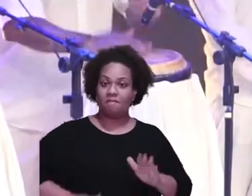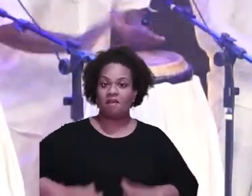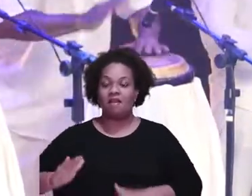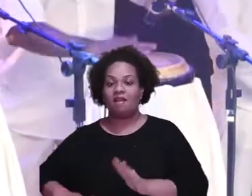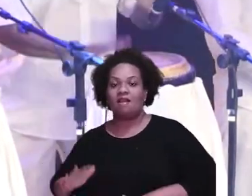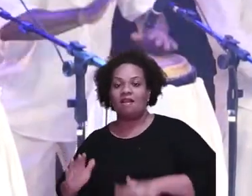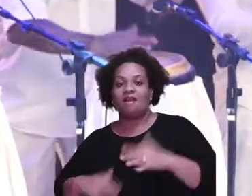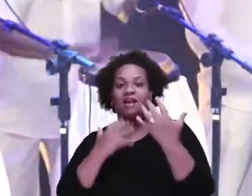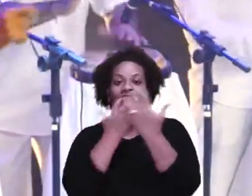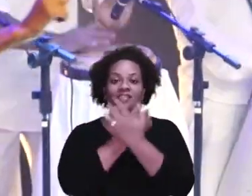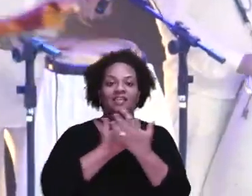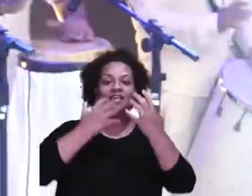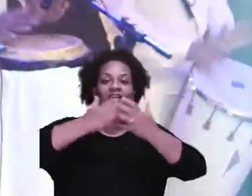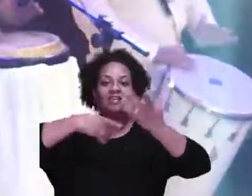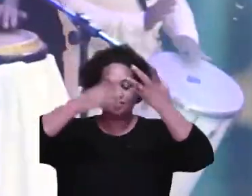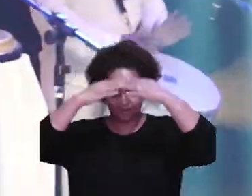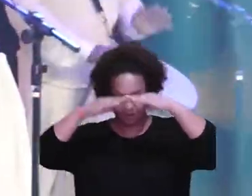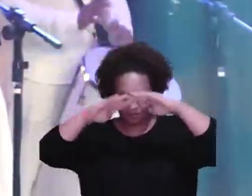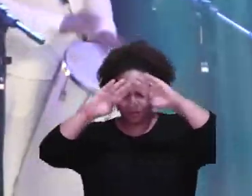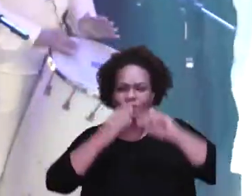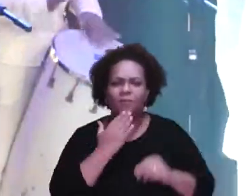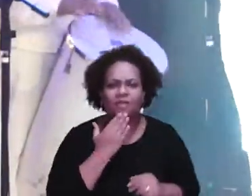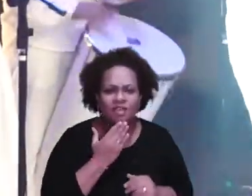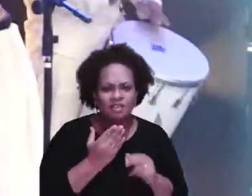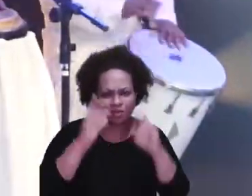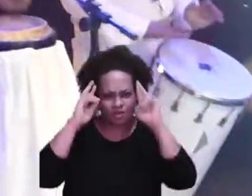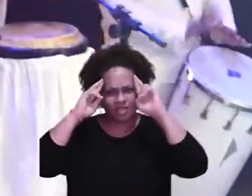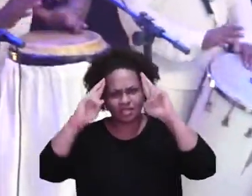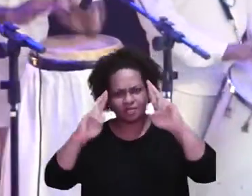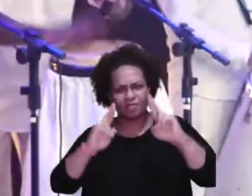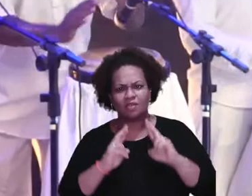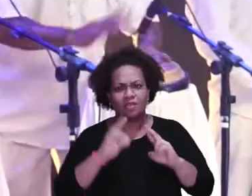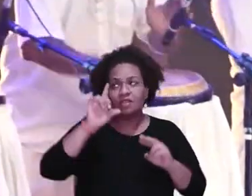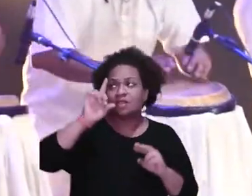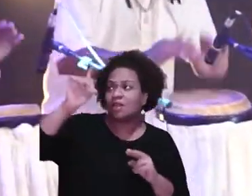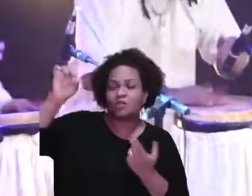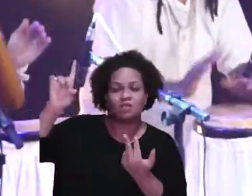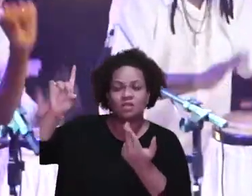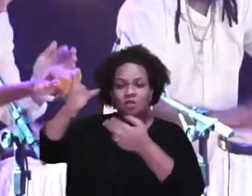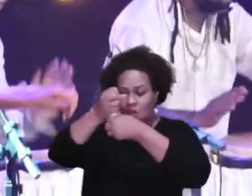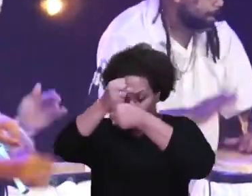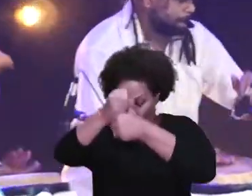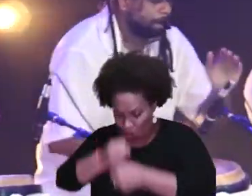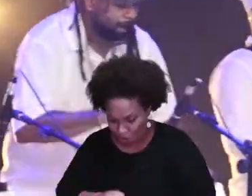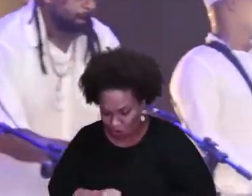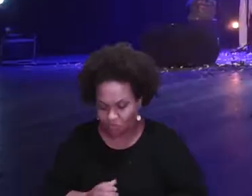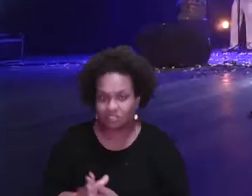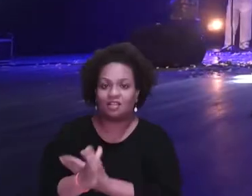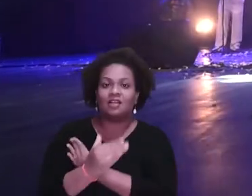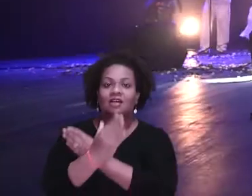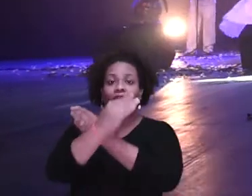mês tambores andando por turistas e os aumentos eu respeito o nosso Deus é o mesmo possa